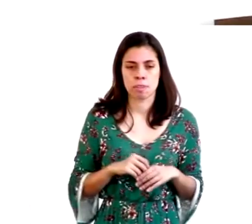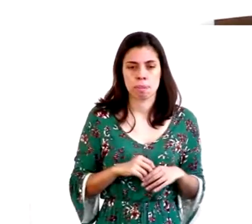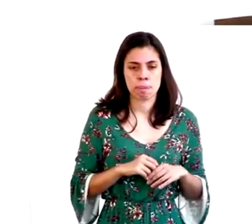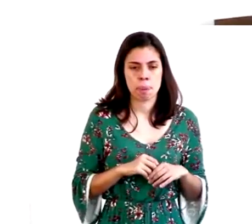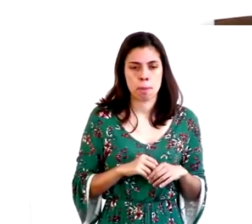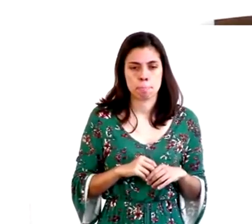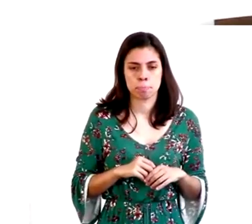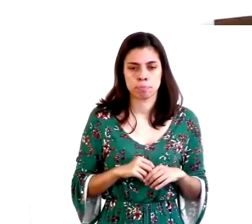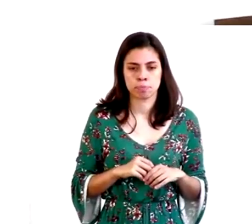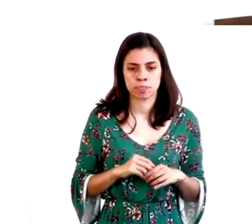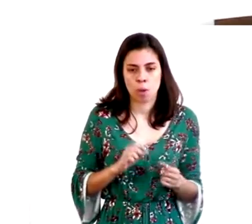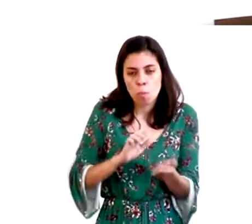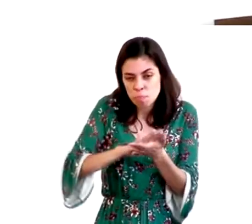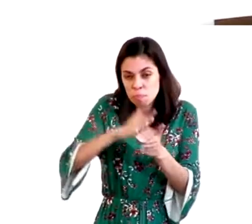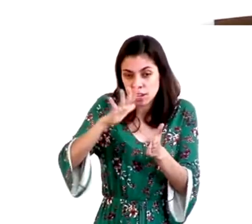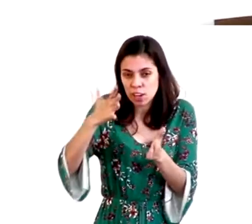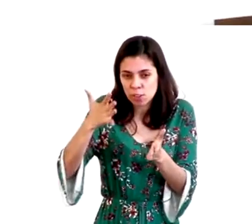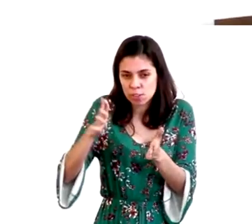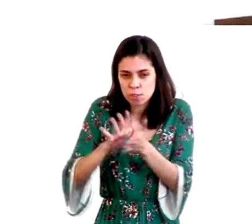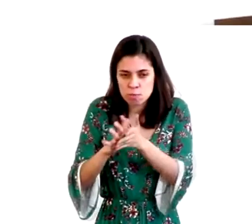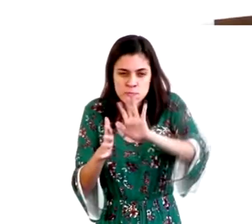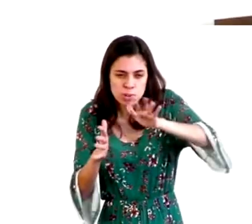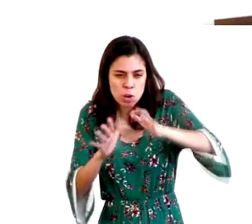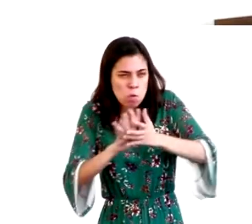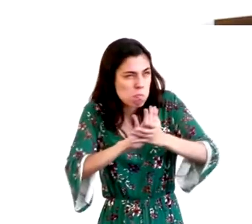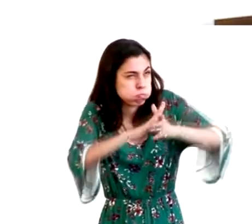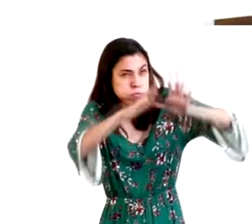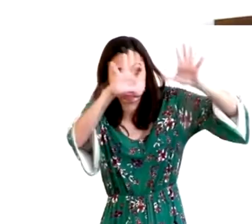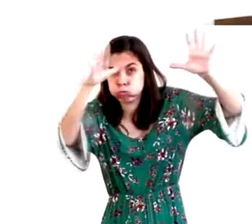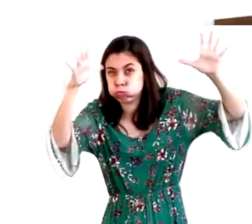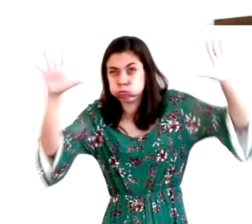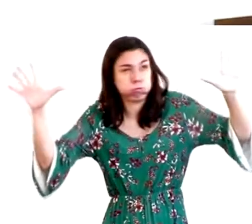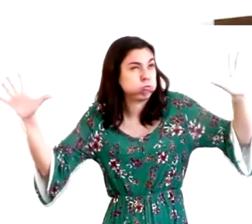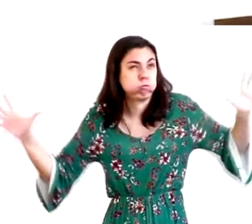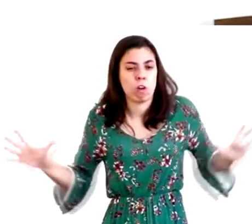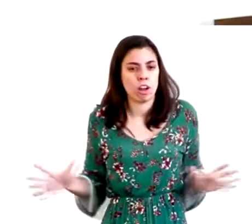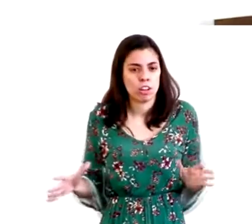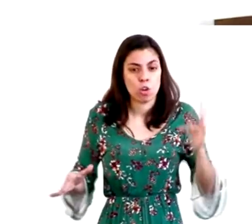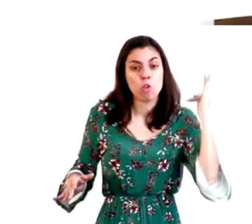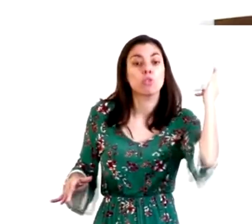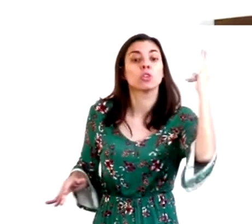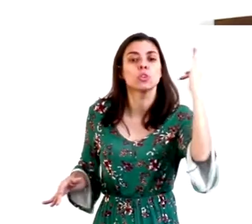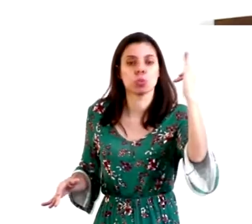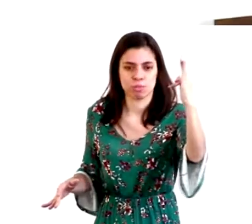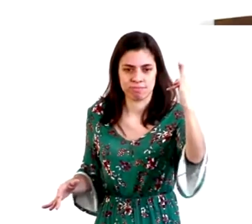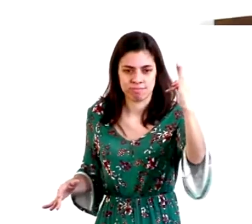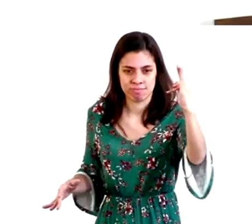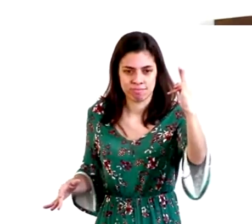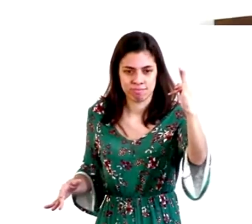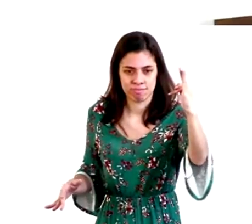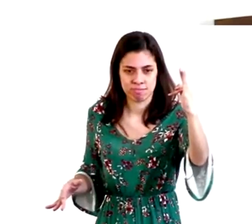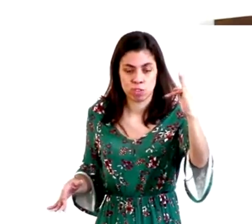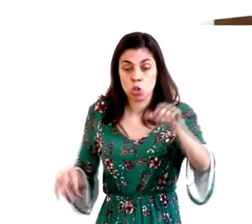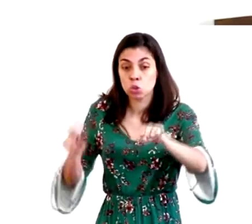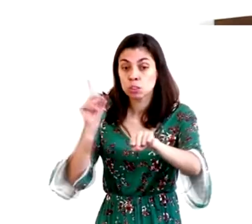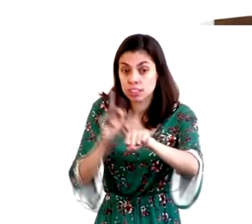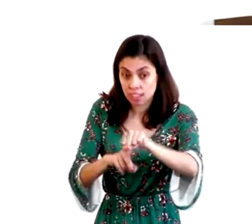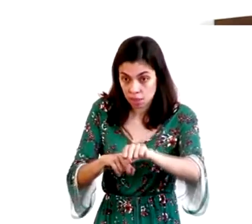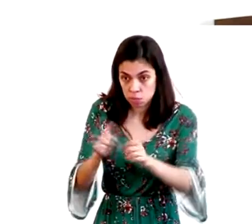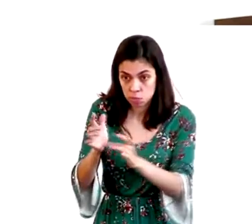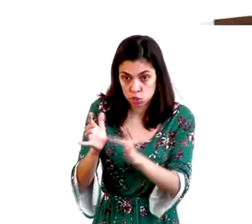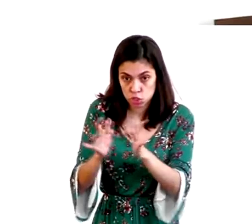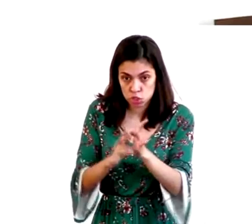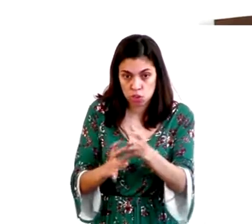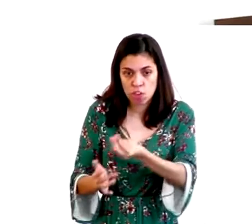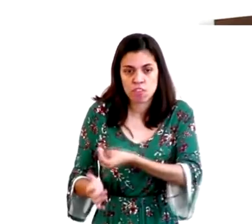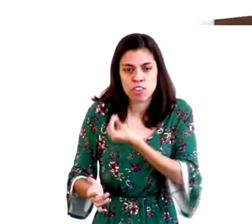a glória vindoura e futura que entrou na realidade das nossas vidas.